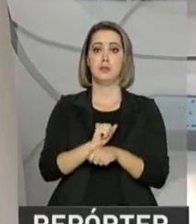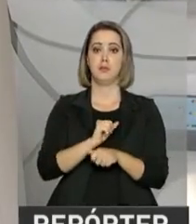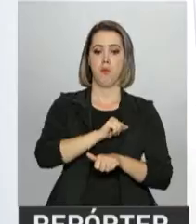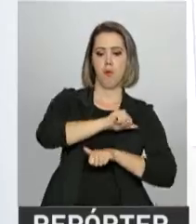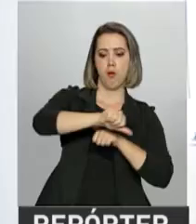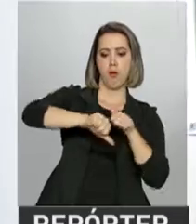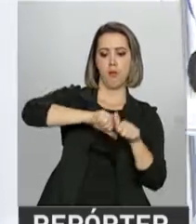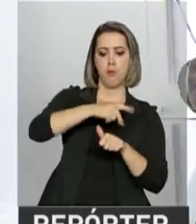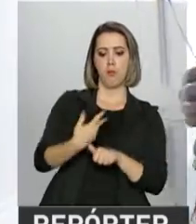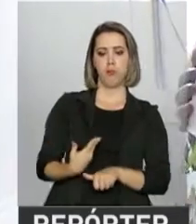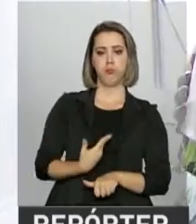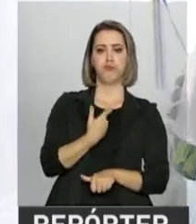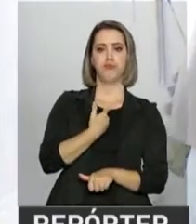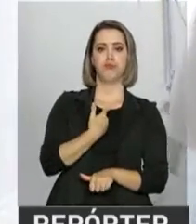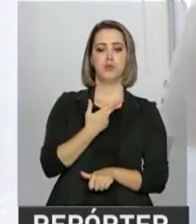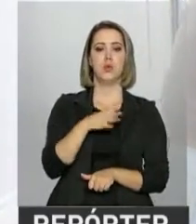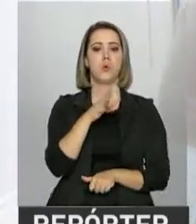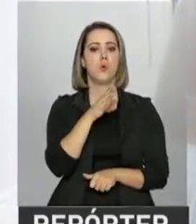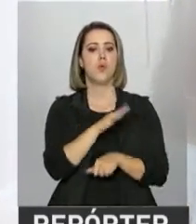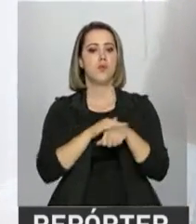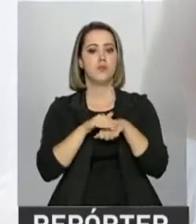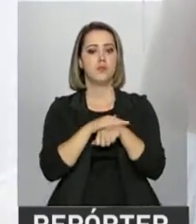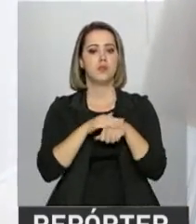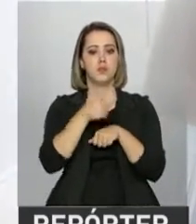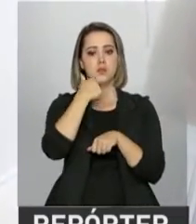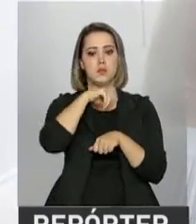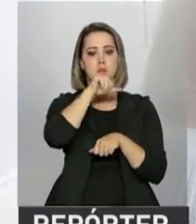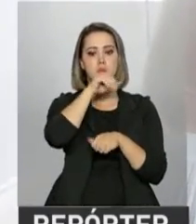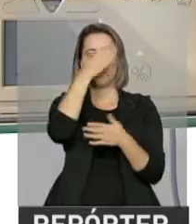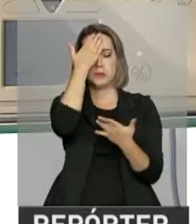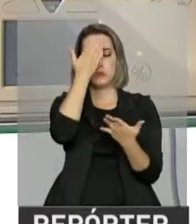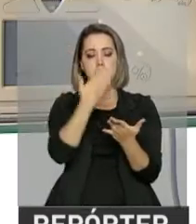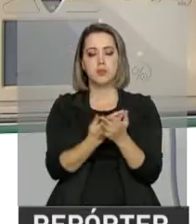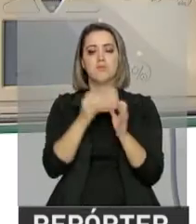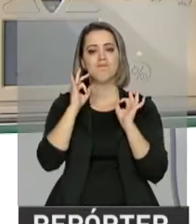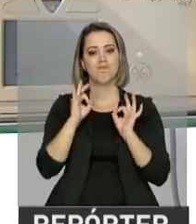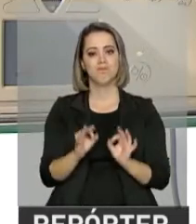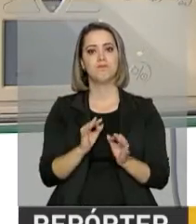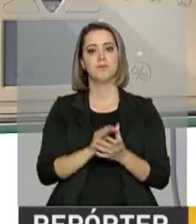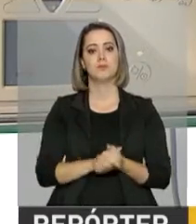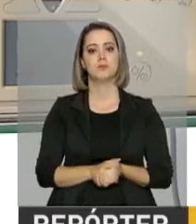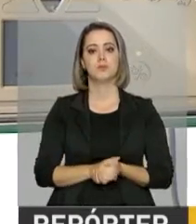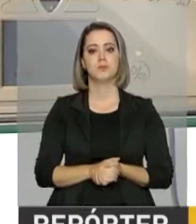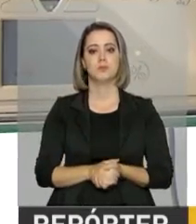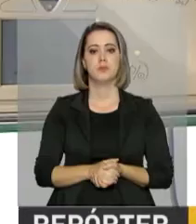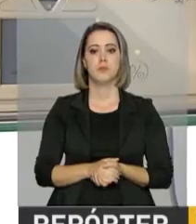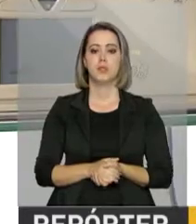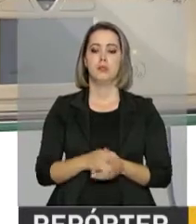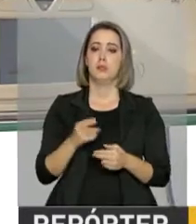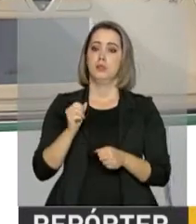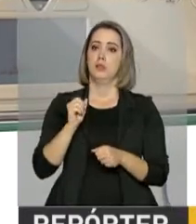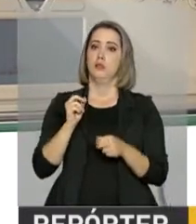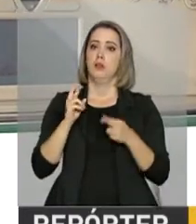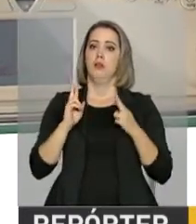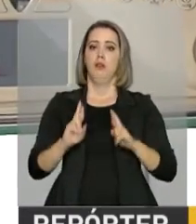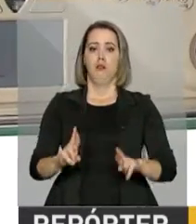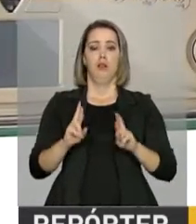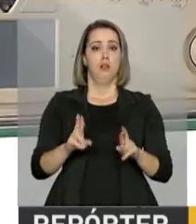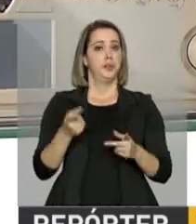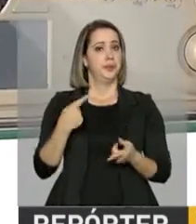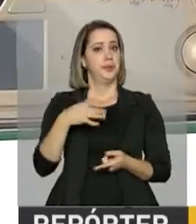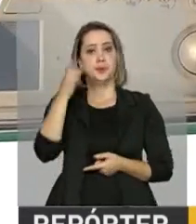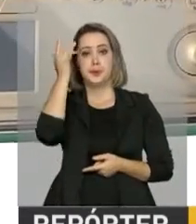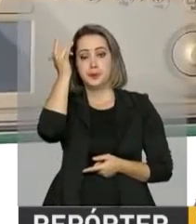coração. Conversou com a mãe, Raquel, que está confiante. A espera não é fácil, todo dia é